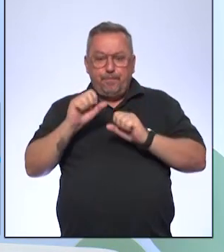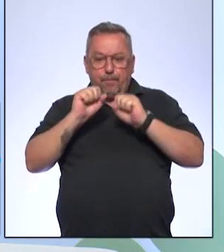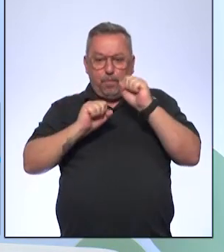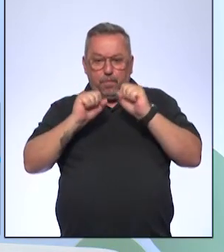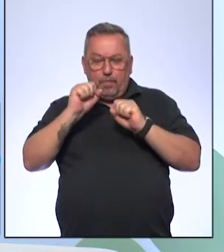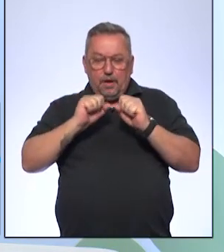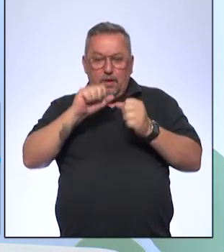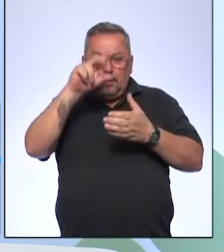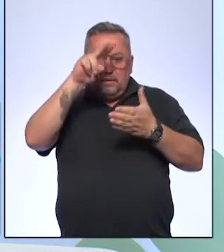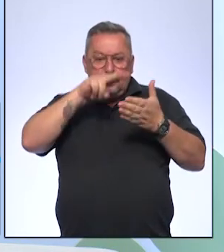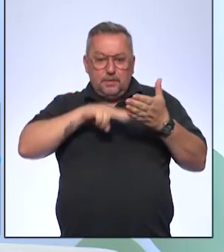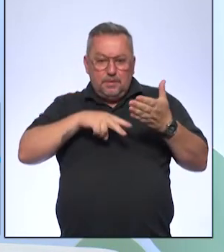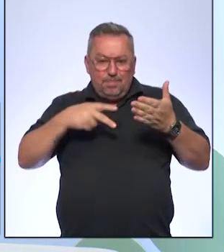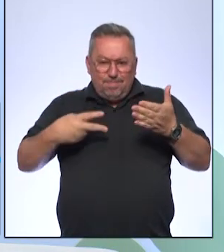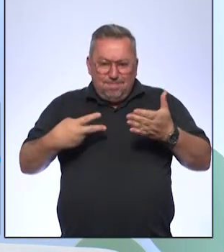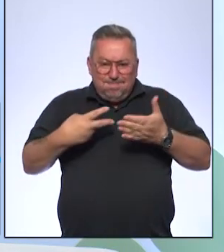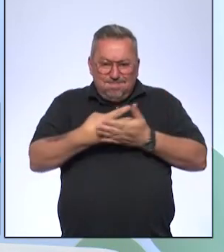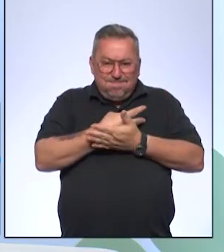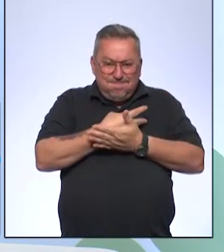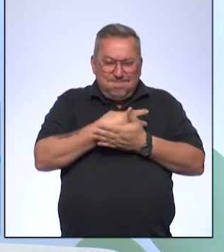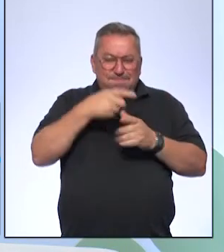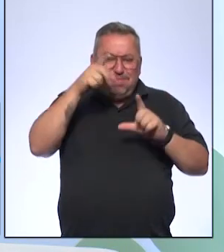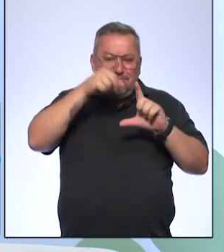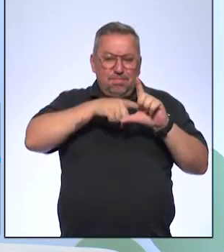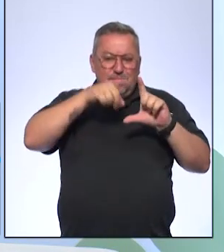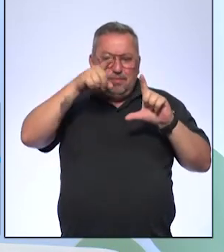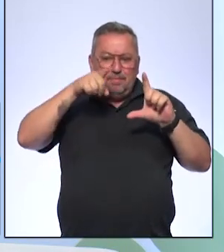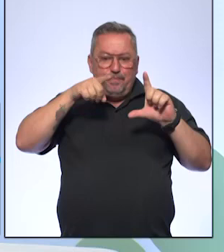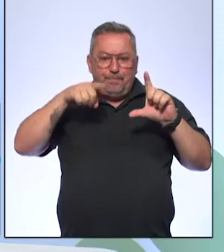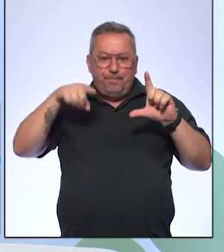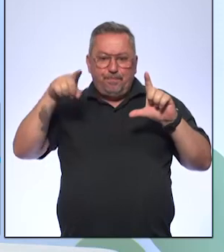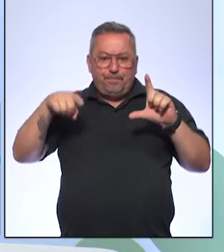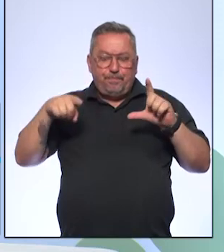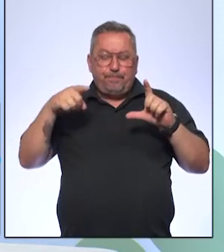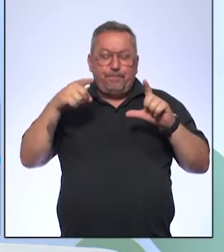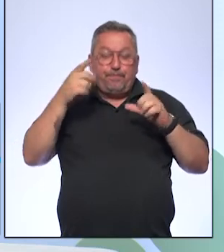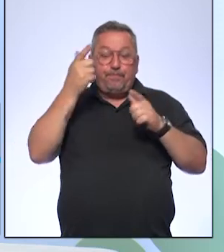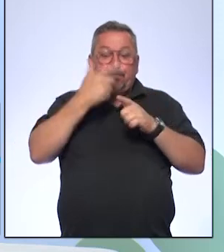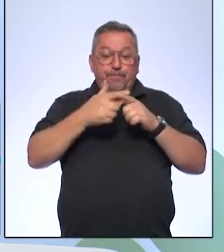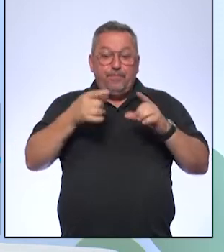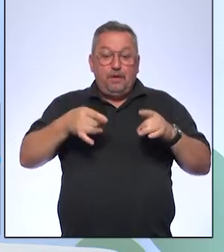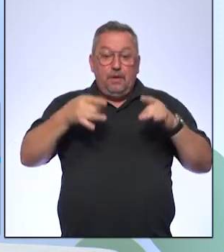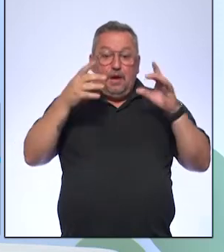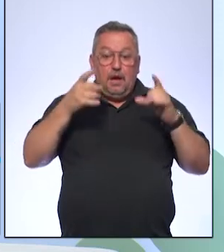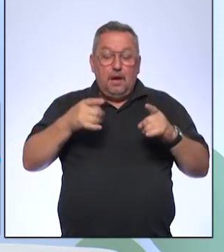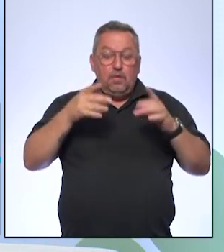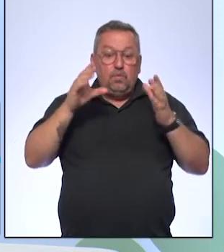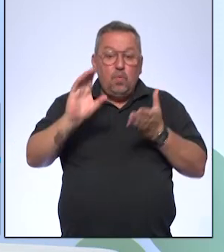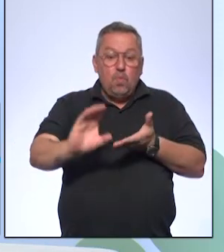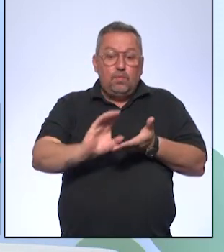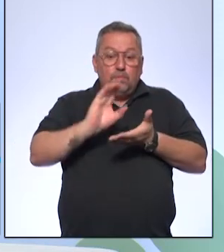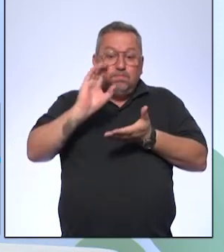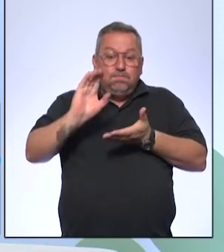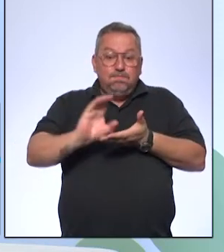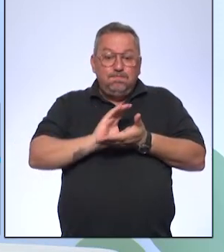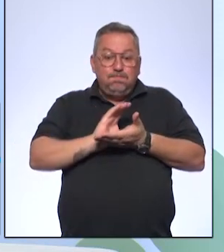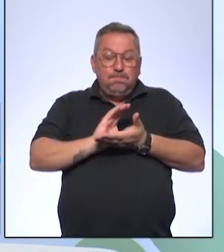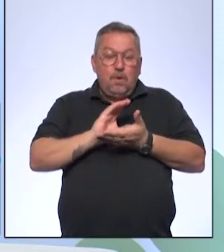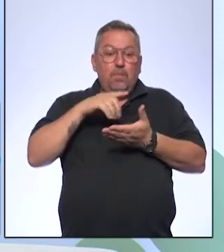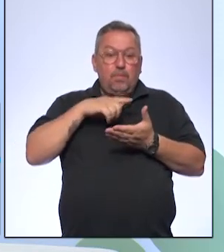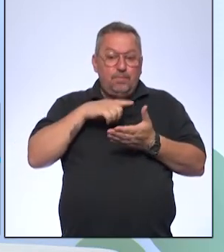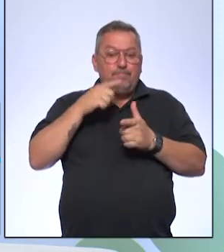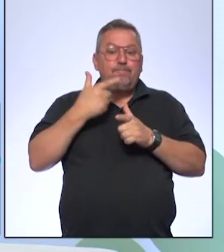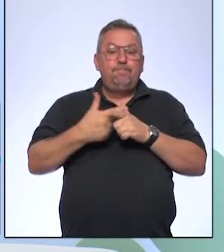ela lê de forma errada um gráfico sobre os gastos ou lucros dessa sua empresa, ele pode ter